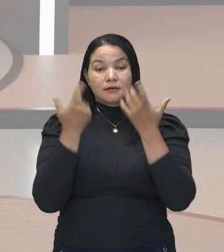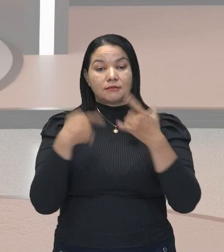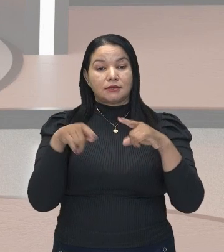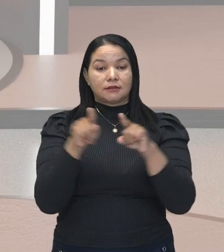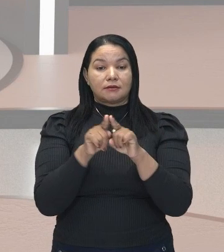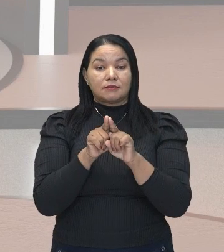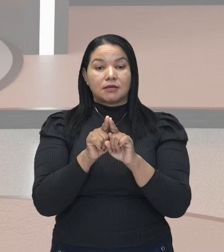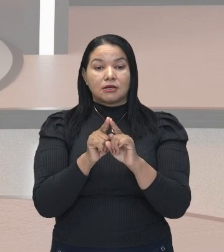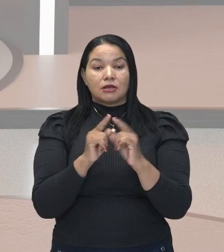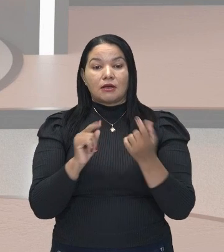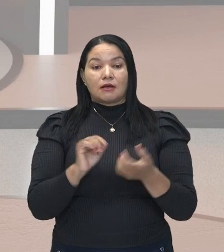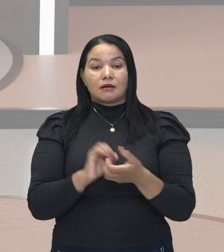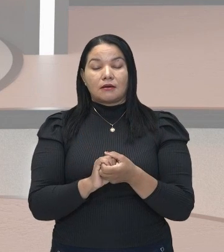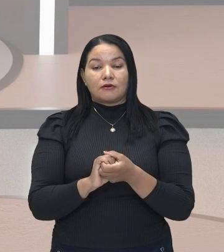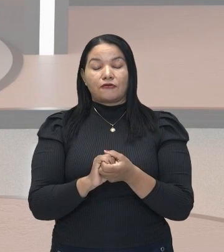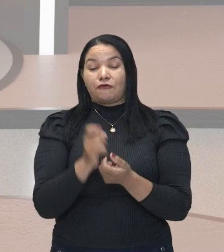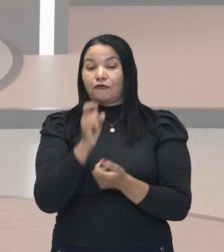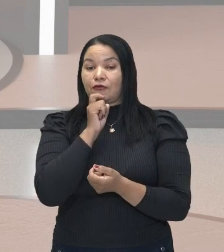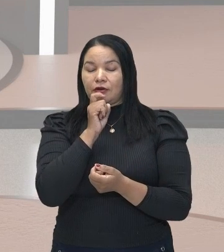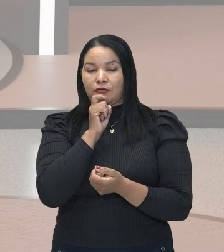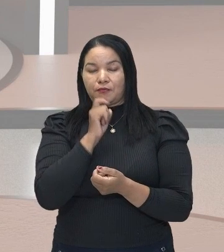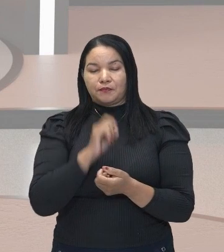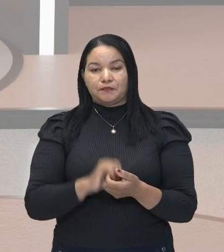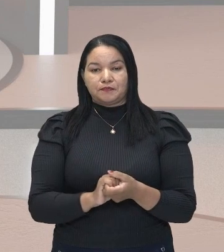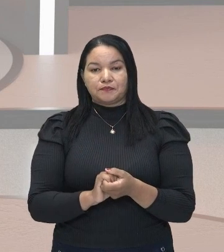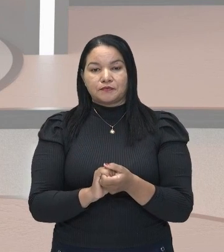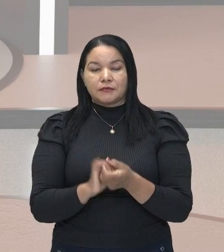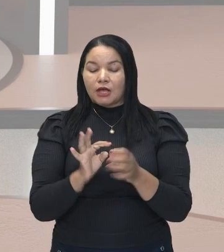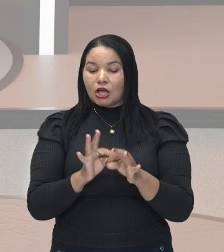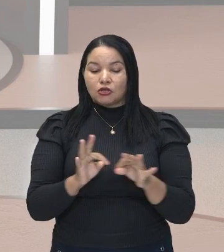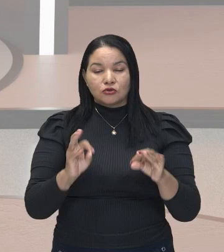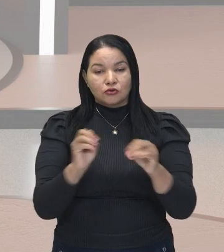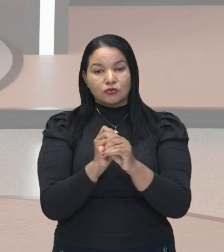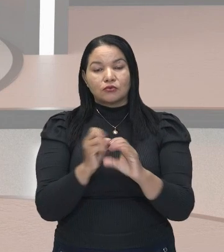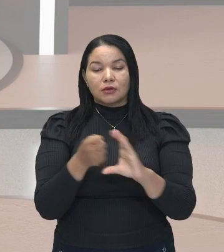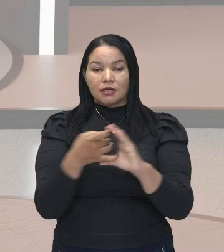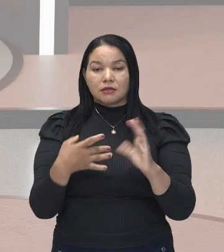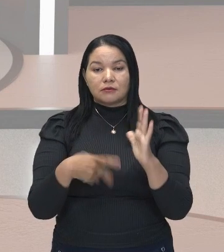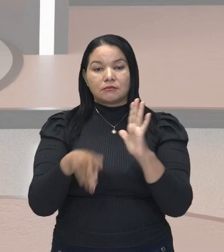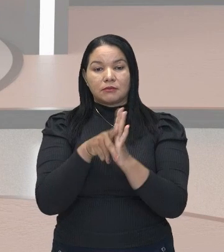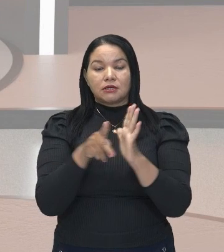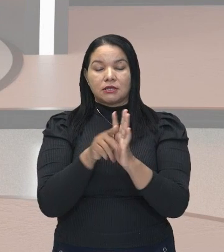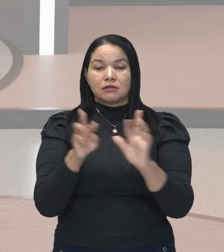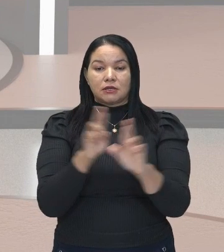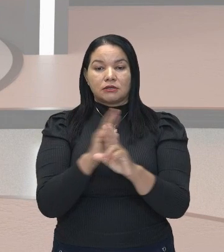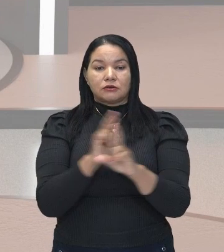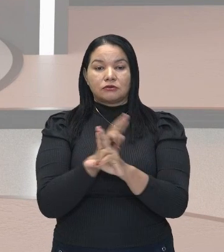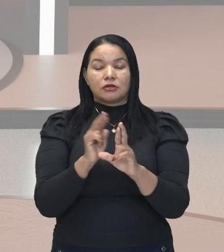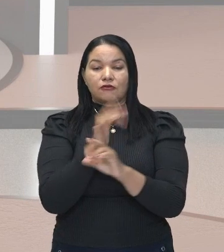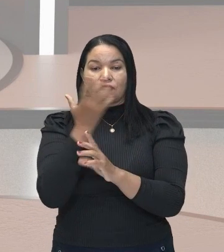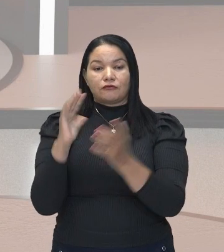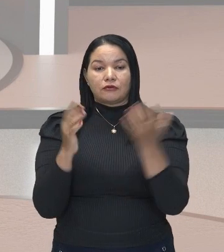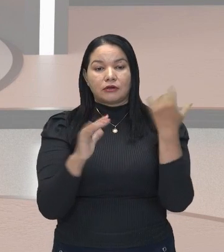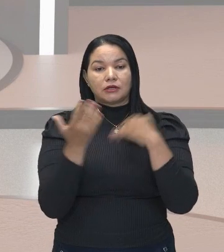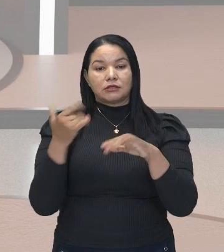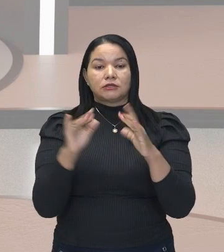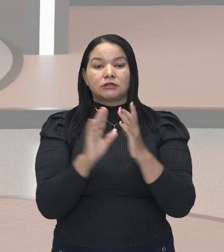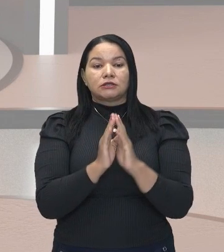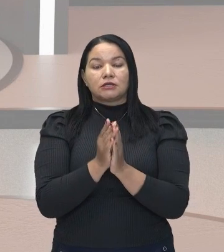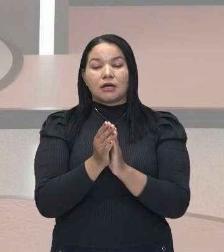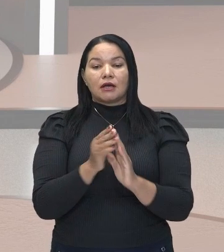sendo mais frio. Então, isso tudo vai estar relacionado à floresta também de coníferas que está